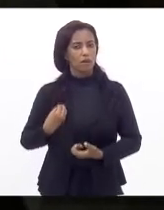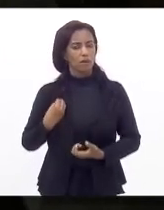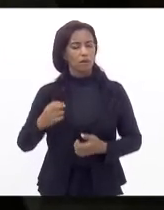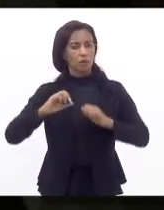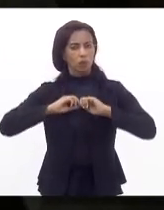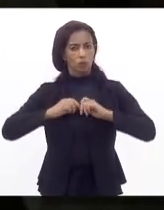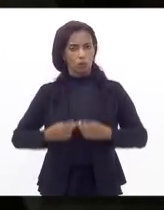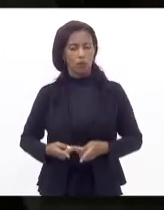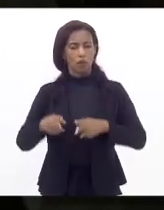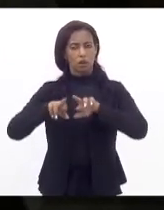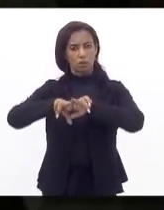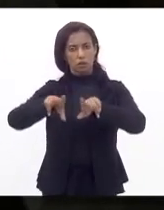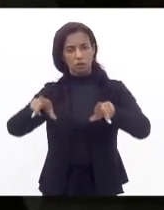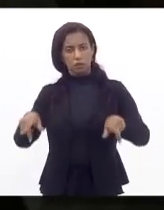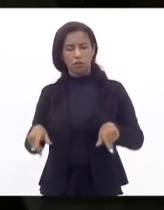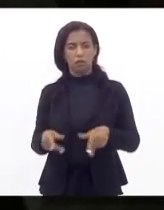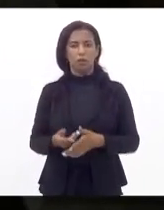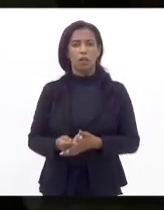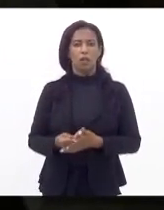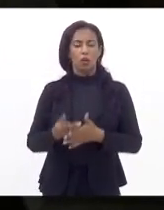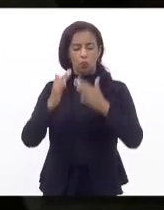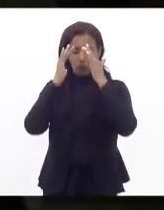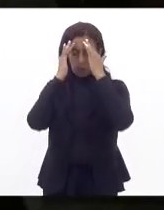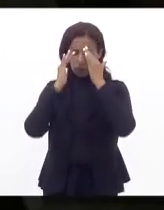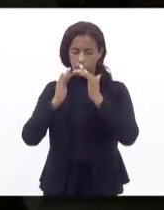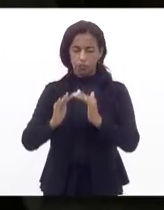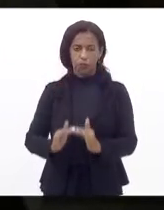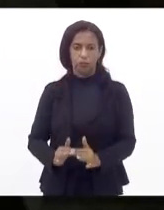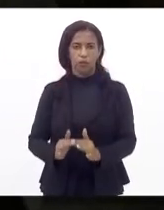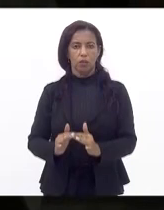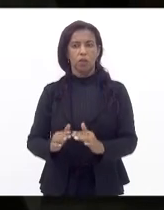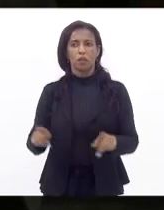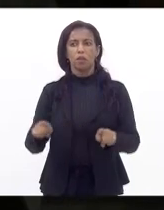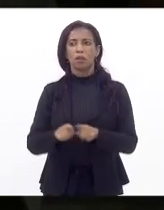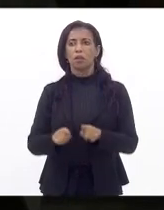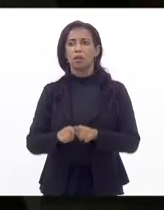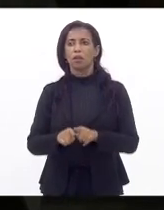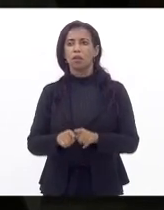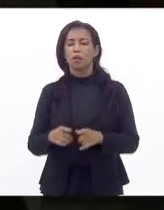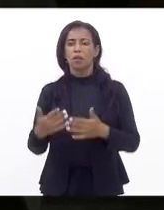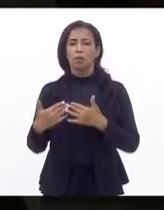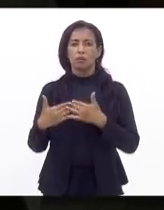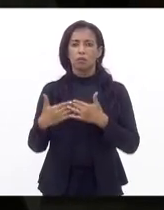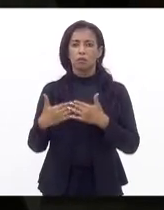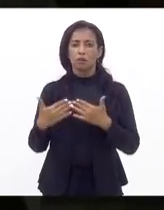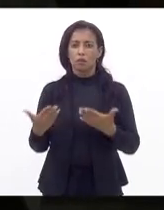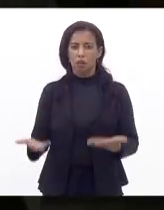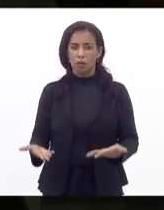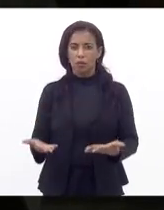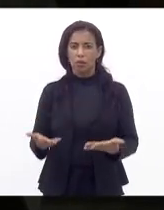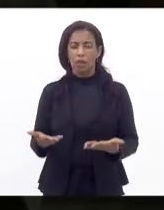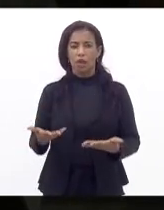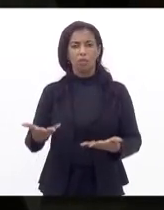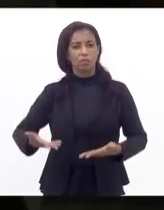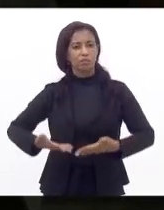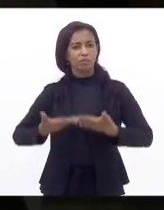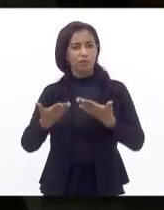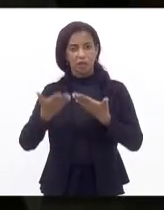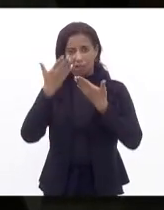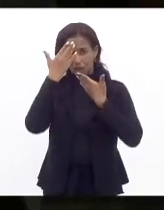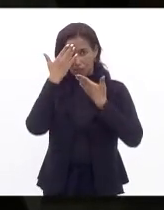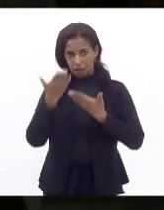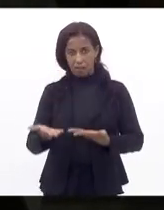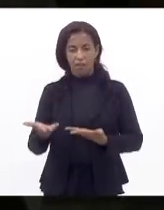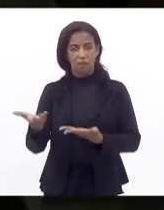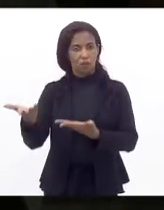humana na diferença, na diversidade, no respeito. E, portanto, quero aqui saudar de maneira muito entusiasmada e agradecer por ter